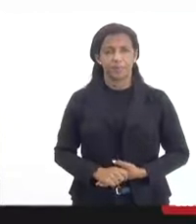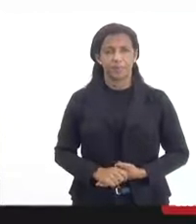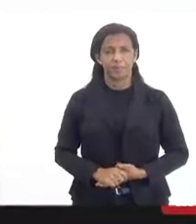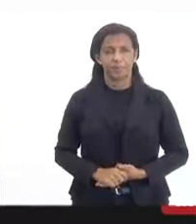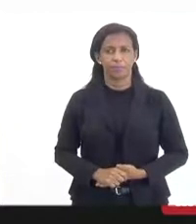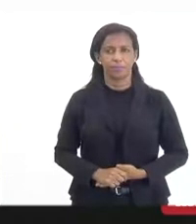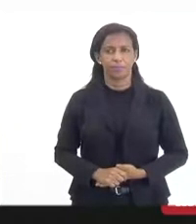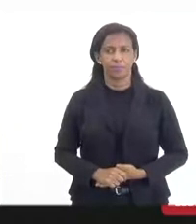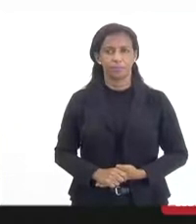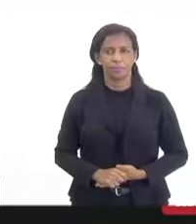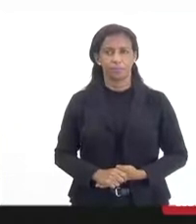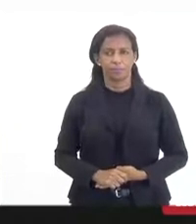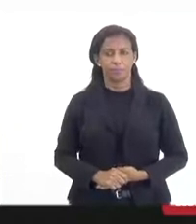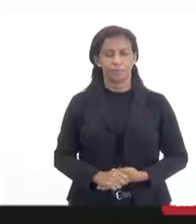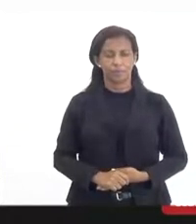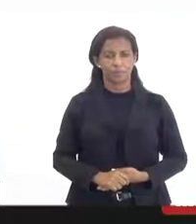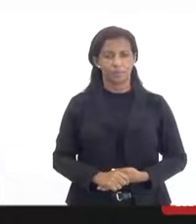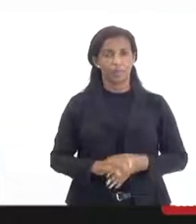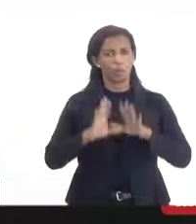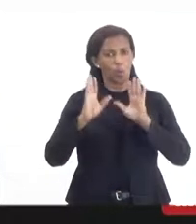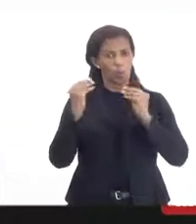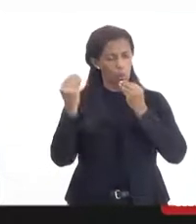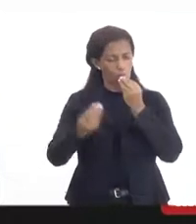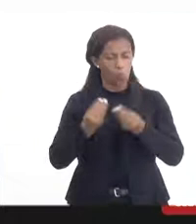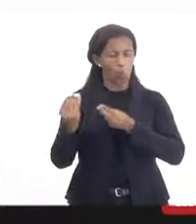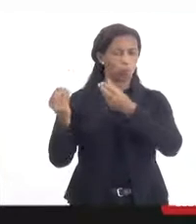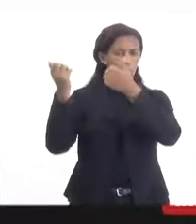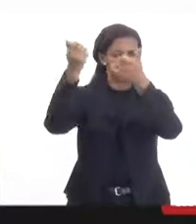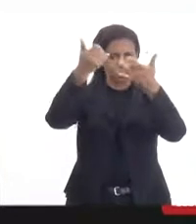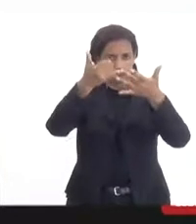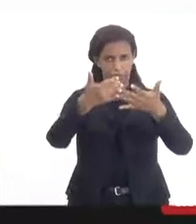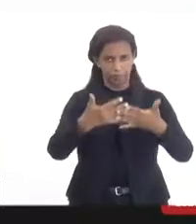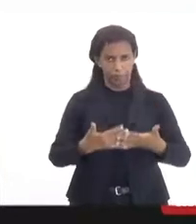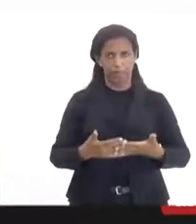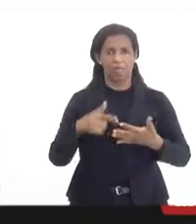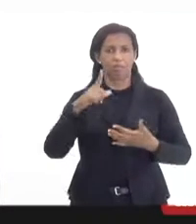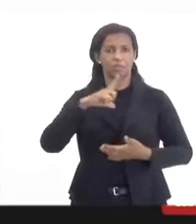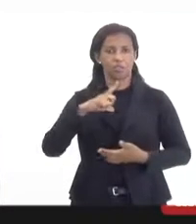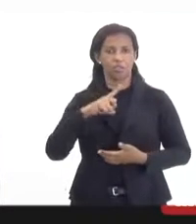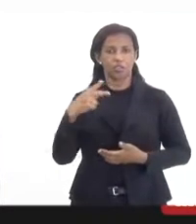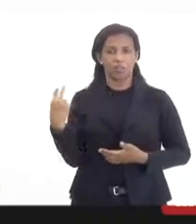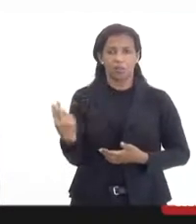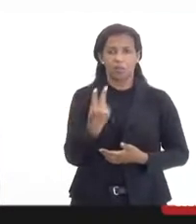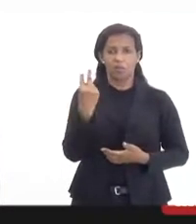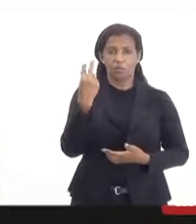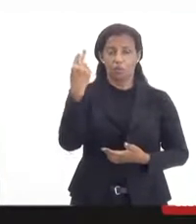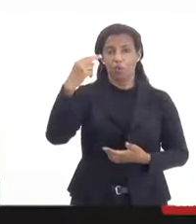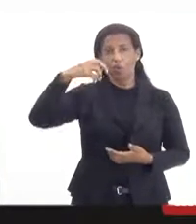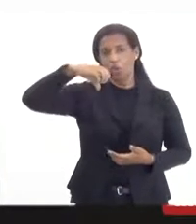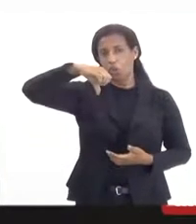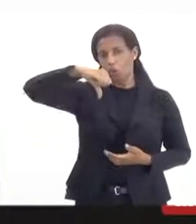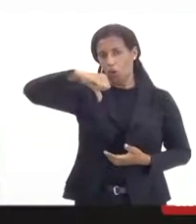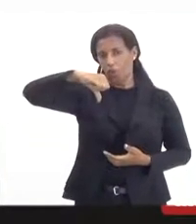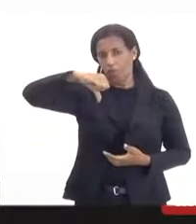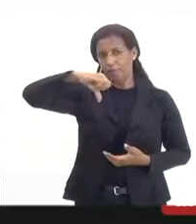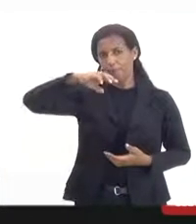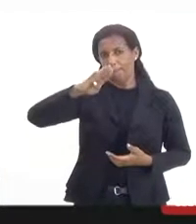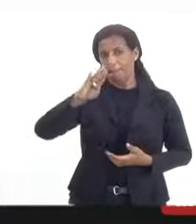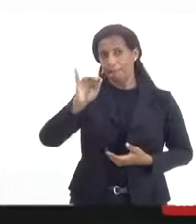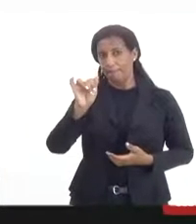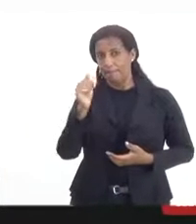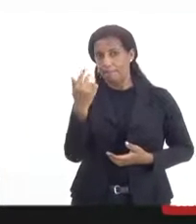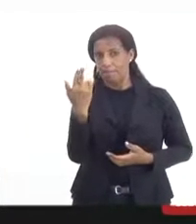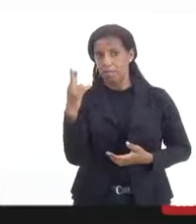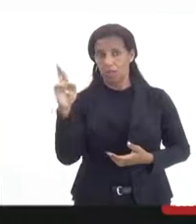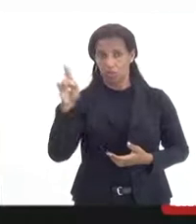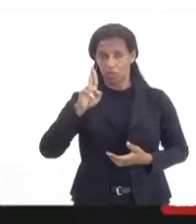na nossa questão. Evidentemente, como já foi colocado, a gente tem os valores aí de cerca de 9 bilhões de reais. Como eu disse, esses